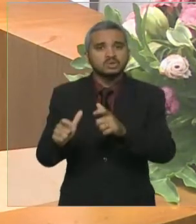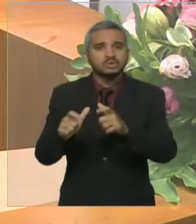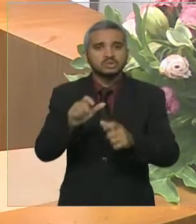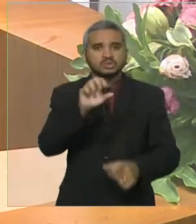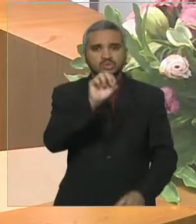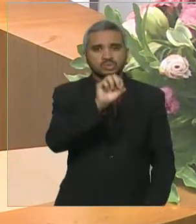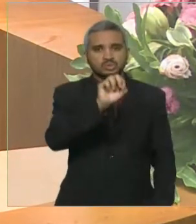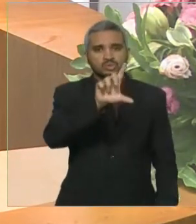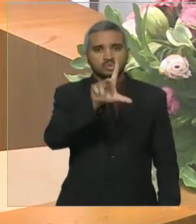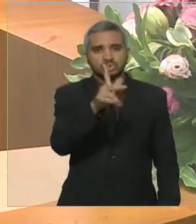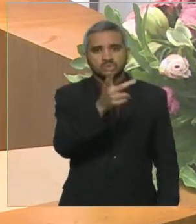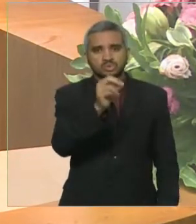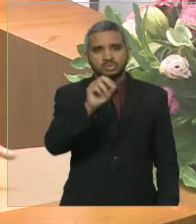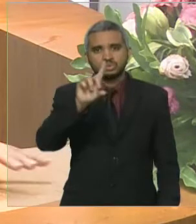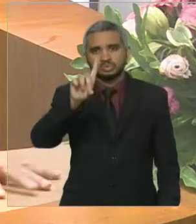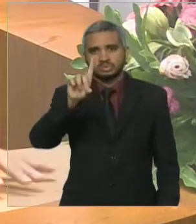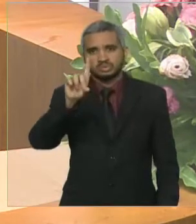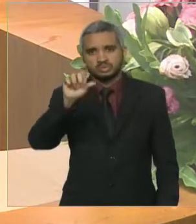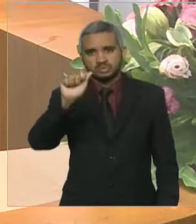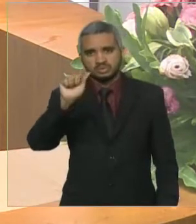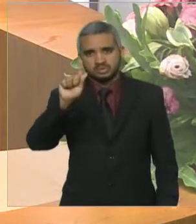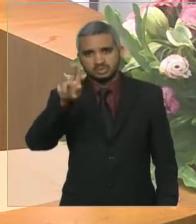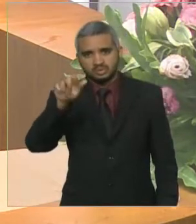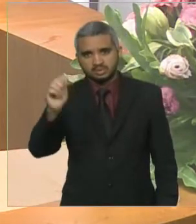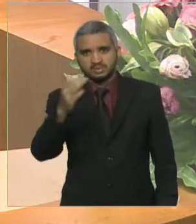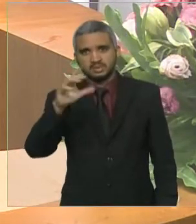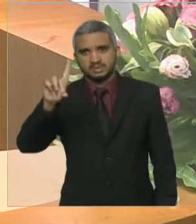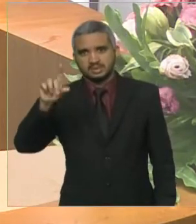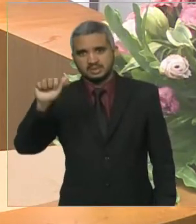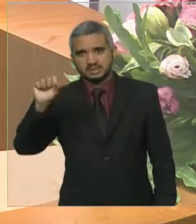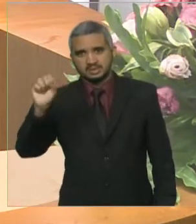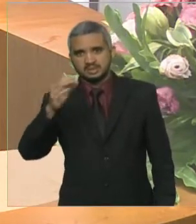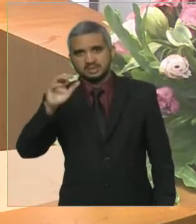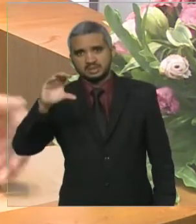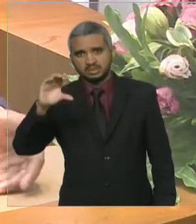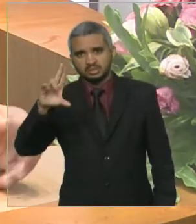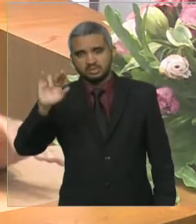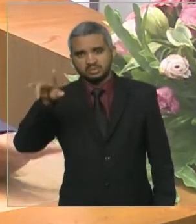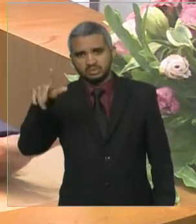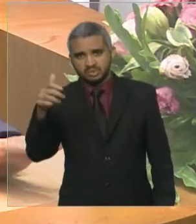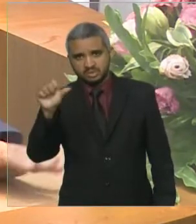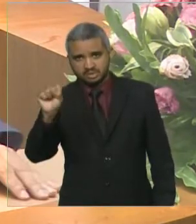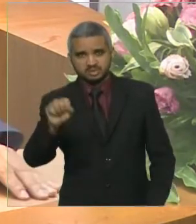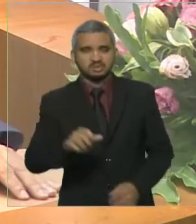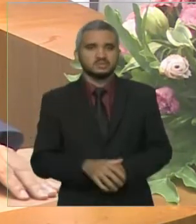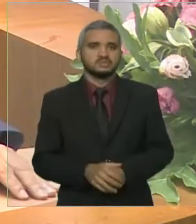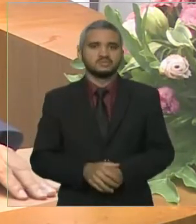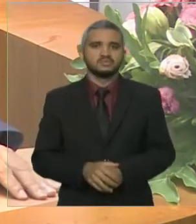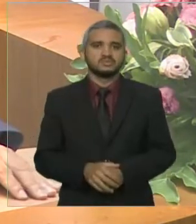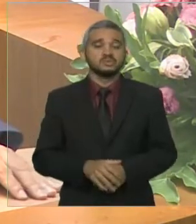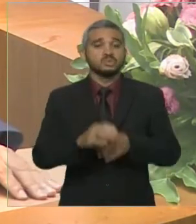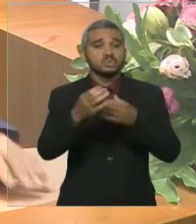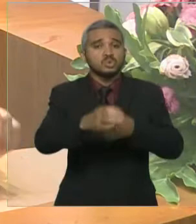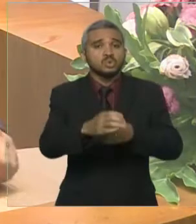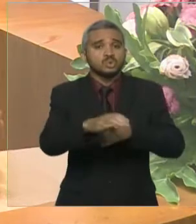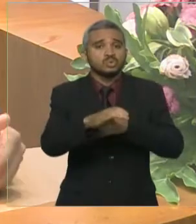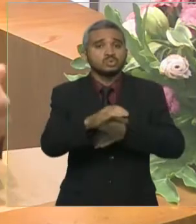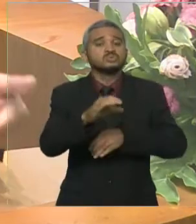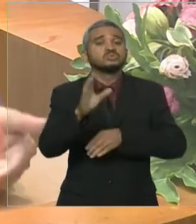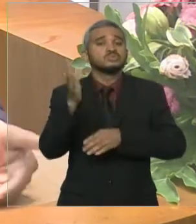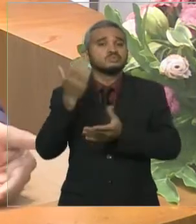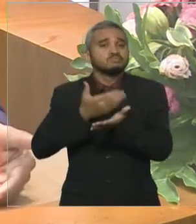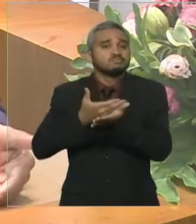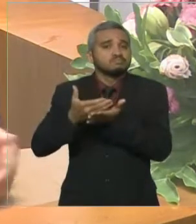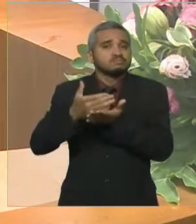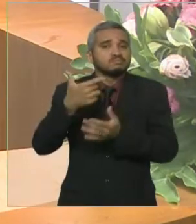O concurso foi realizado em julho de 2018, tem 256 aprovados. Desde janeiro, o concurso está suspenso, com várias irregularidades